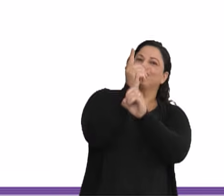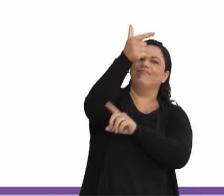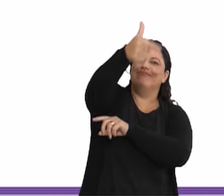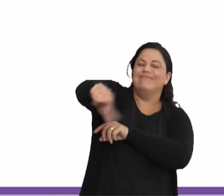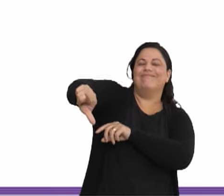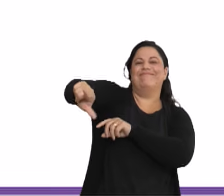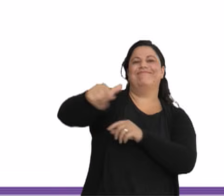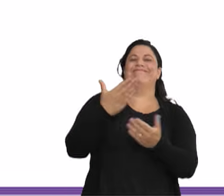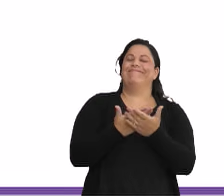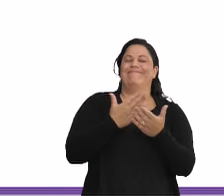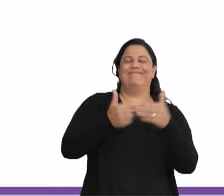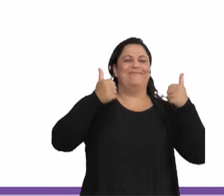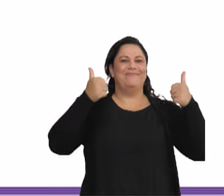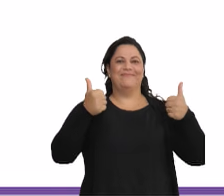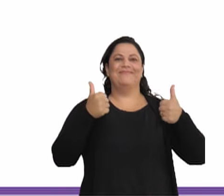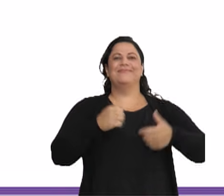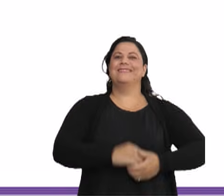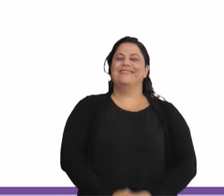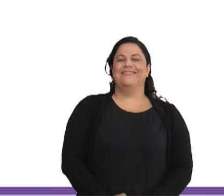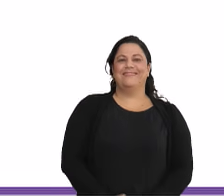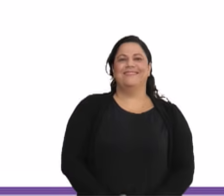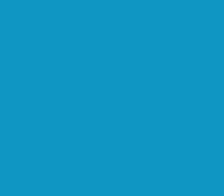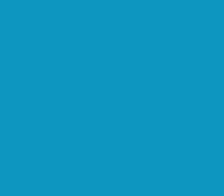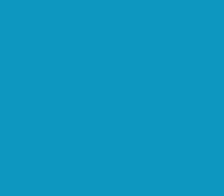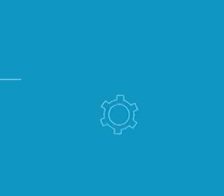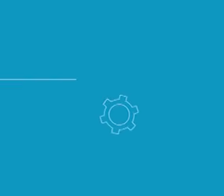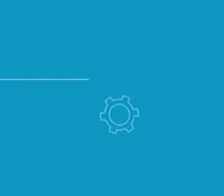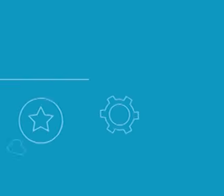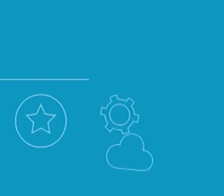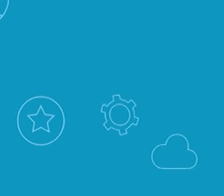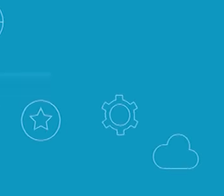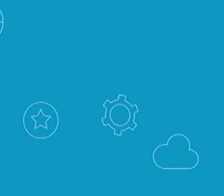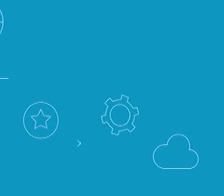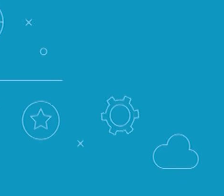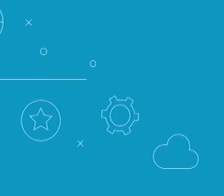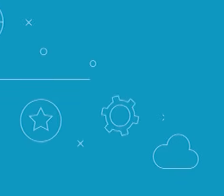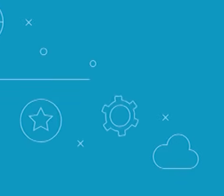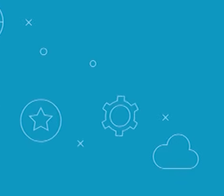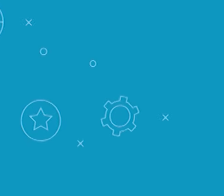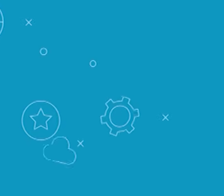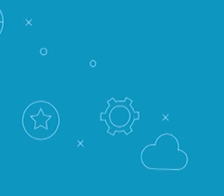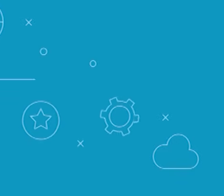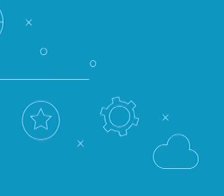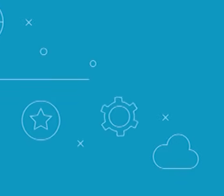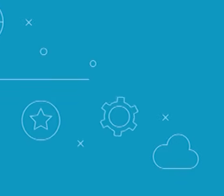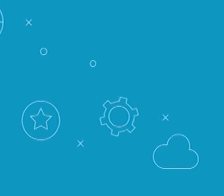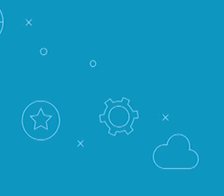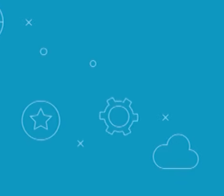Jump.